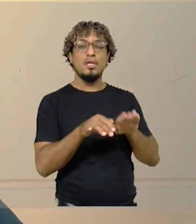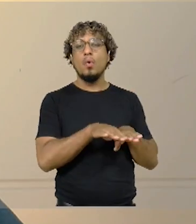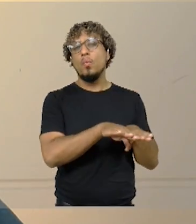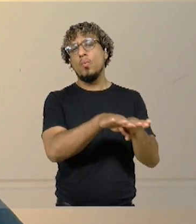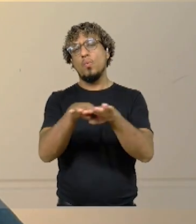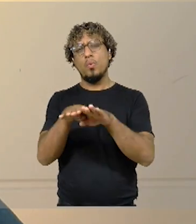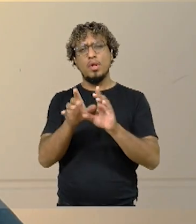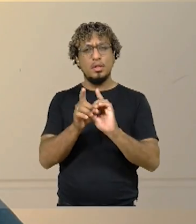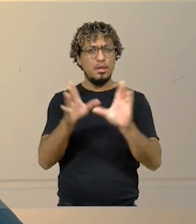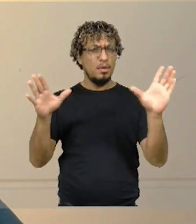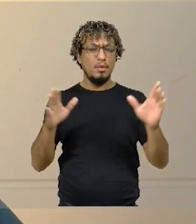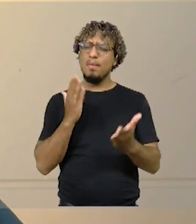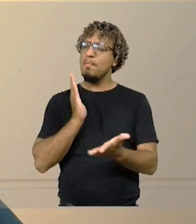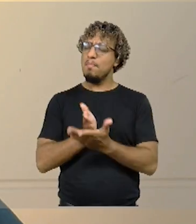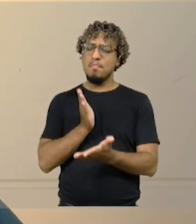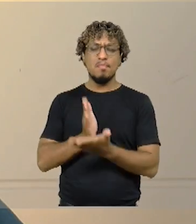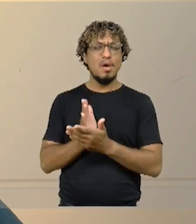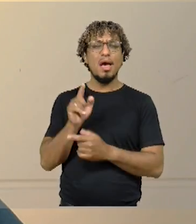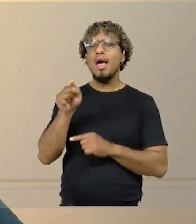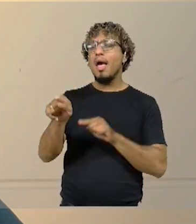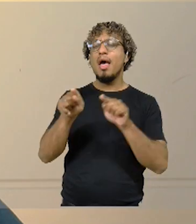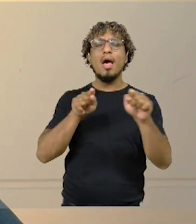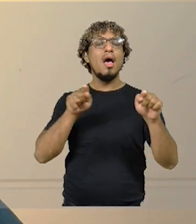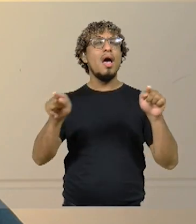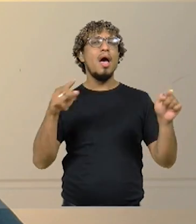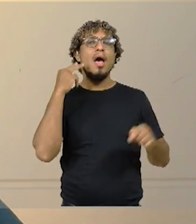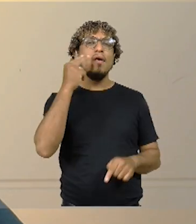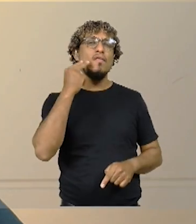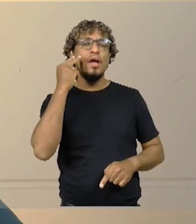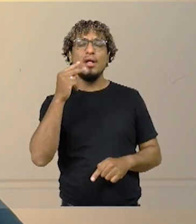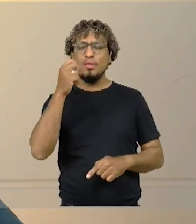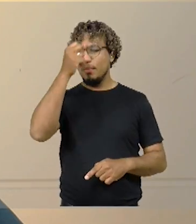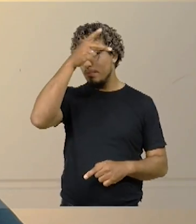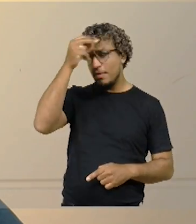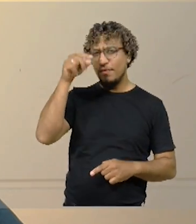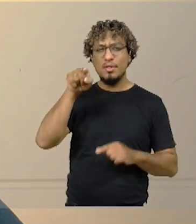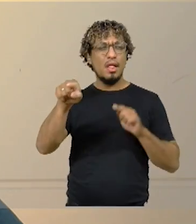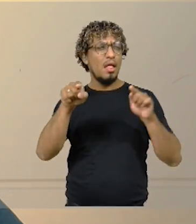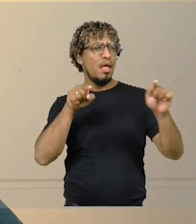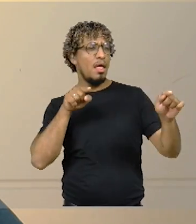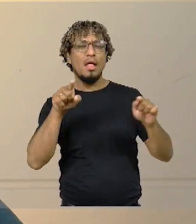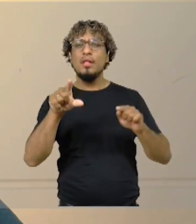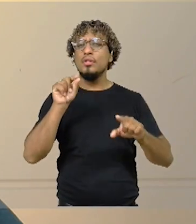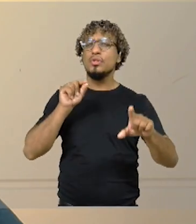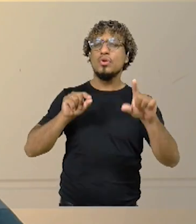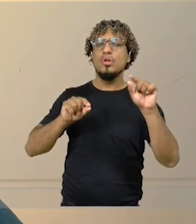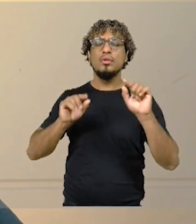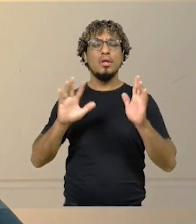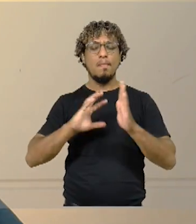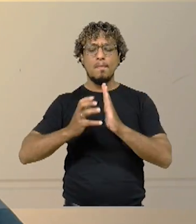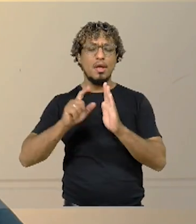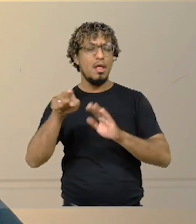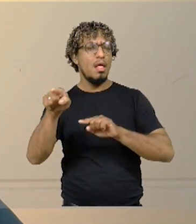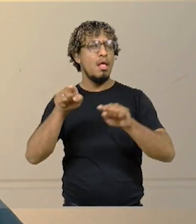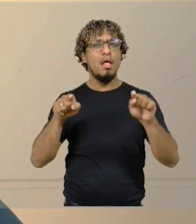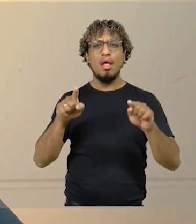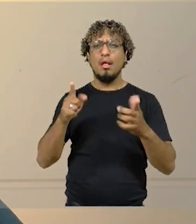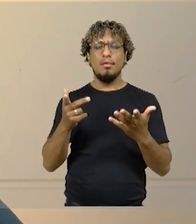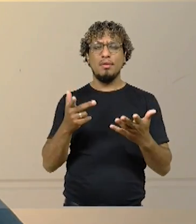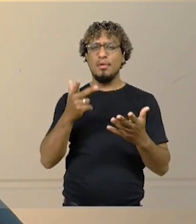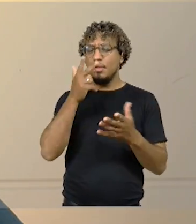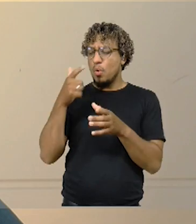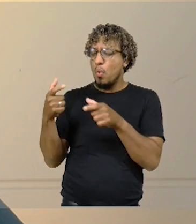ser permanente, nós temos essas datas principais, mas não, a cultura sobrevive de 365 dias por